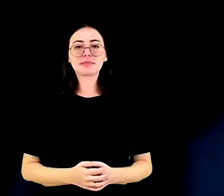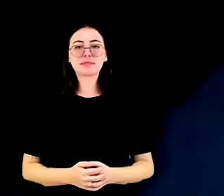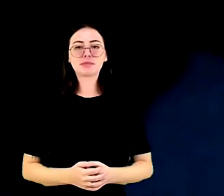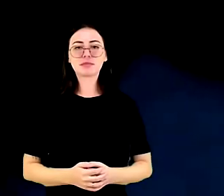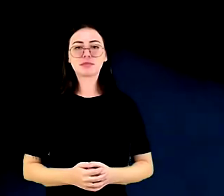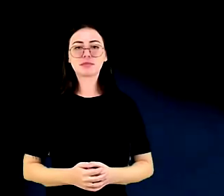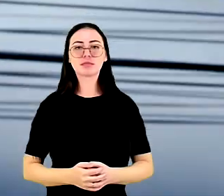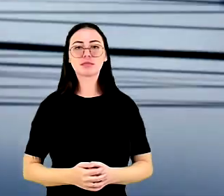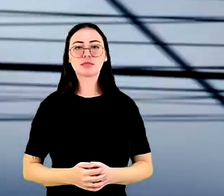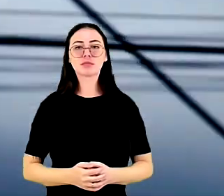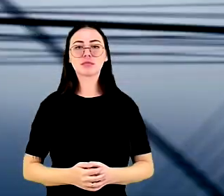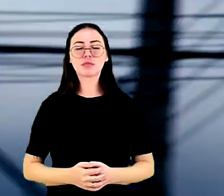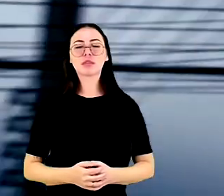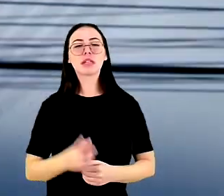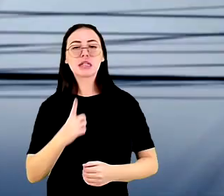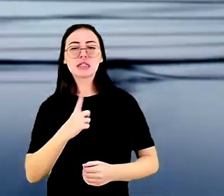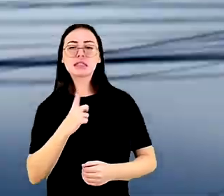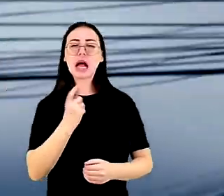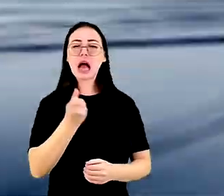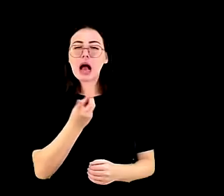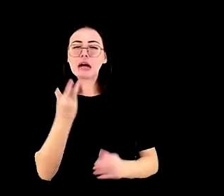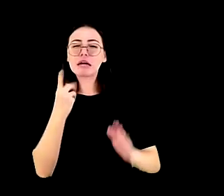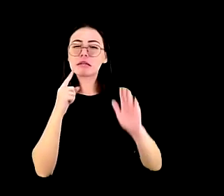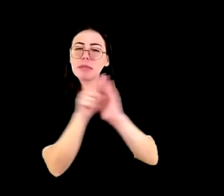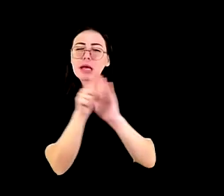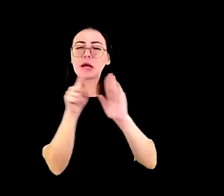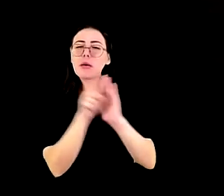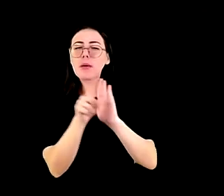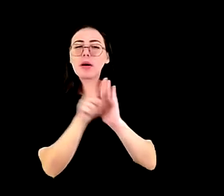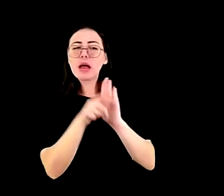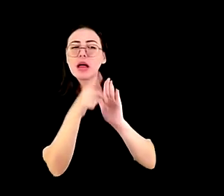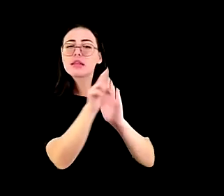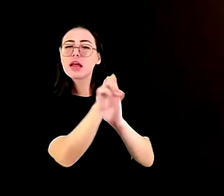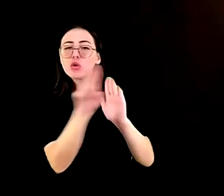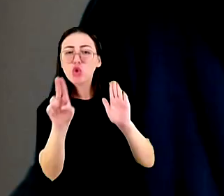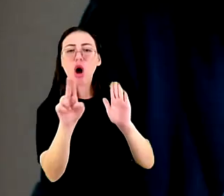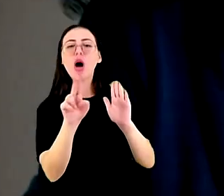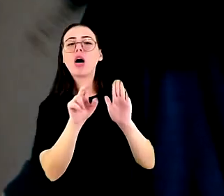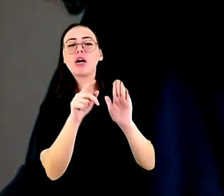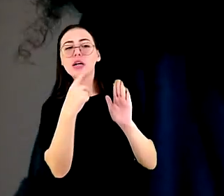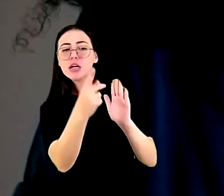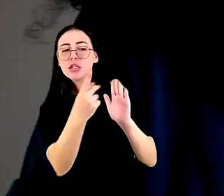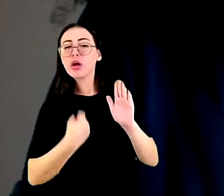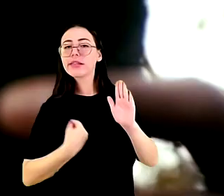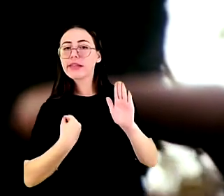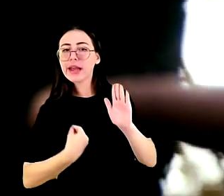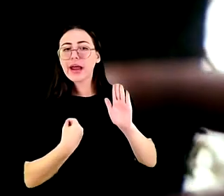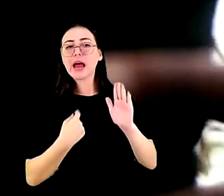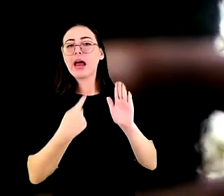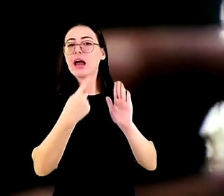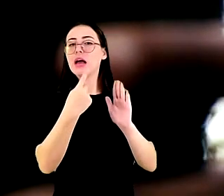Tinha lá aqueles formulários, né? Qual que é o seu nome, seu endereço? Mas qual que é a sua profissão? Eu não tenho profissão.